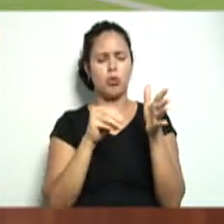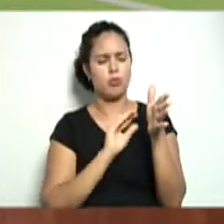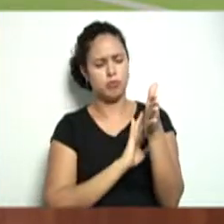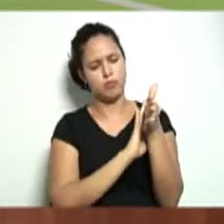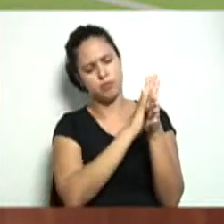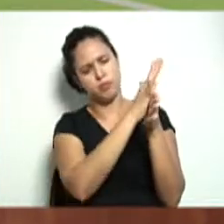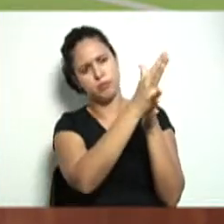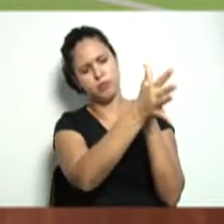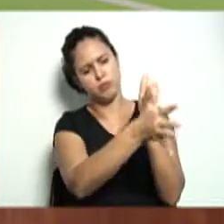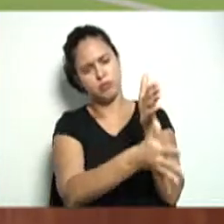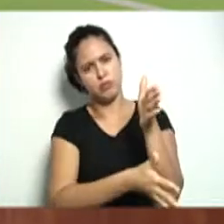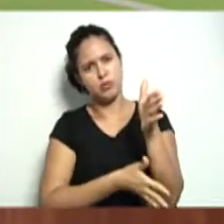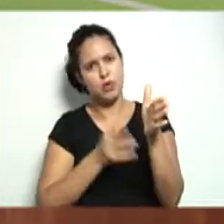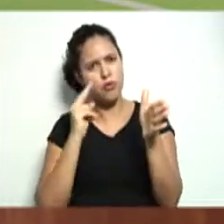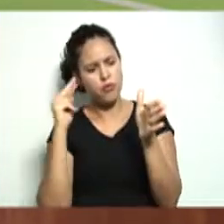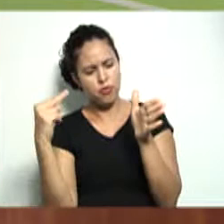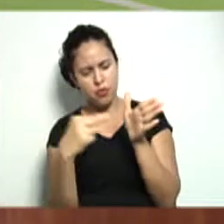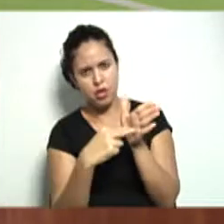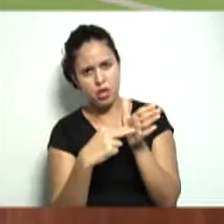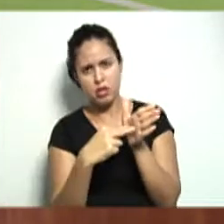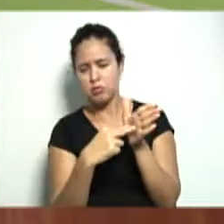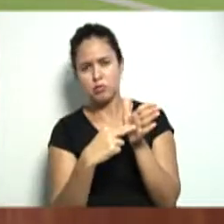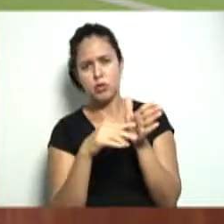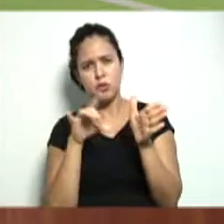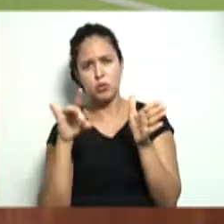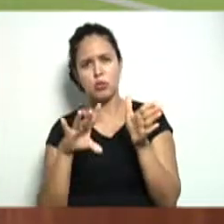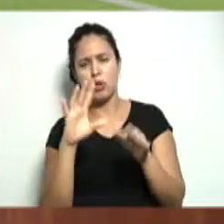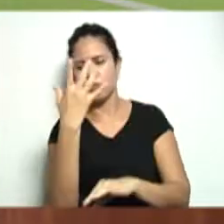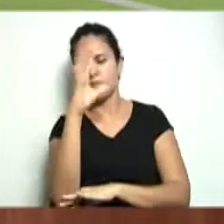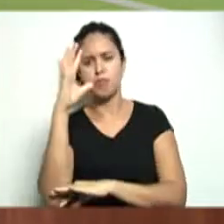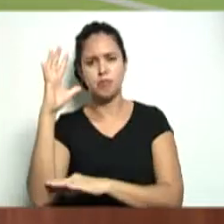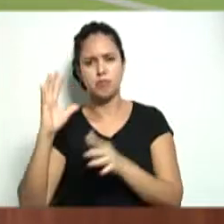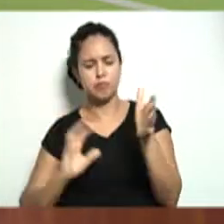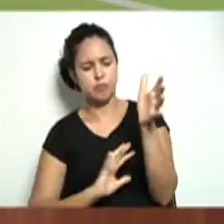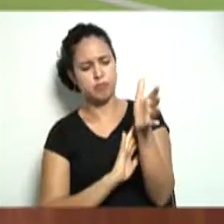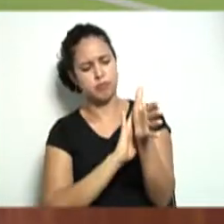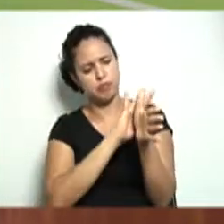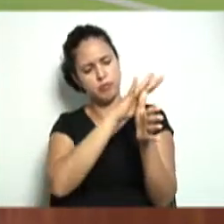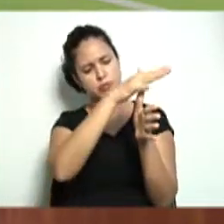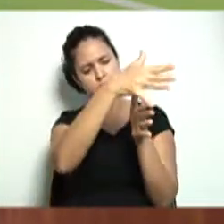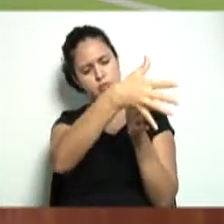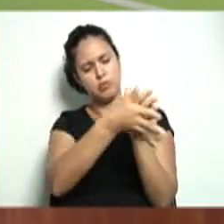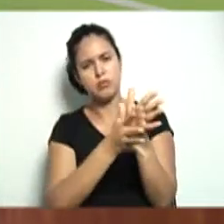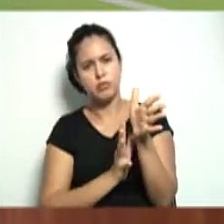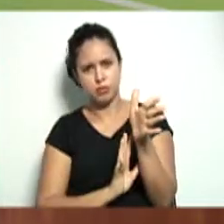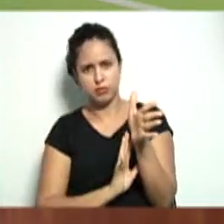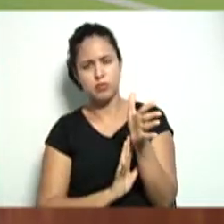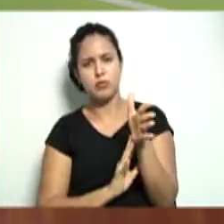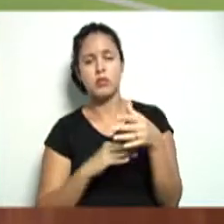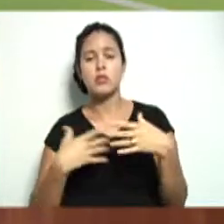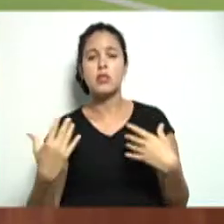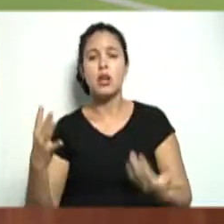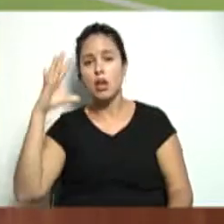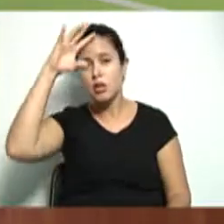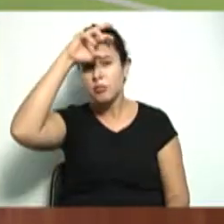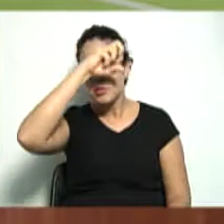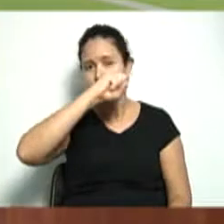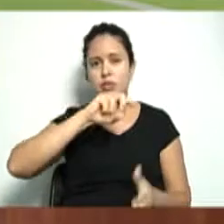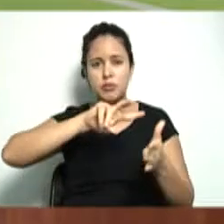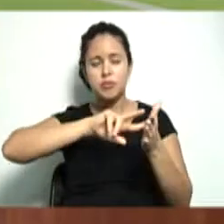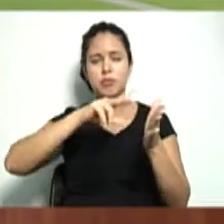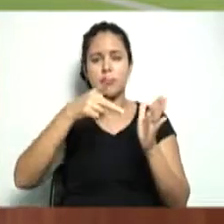já não vê mais o muro, você vê só aquela planta, não é? Então, aprender é isso,